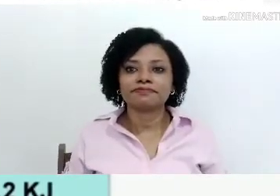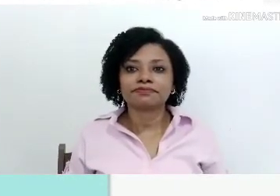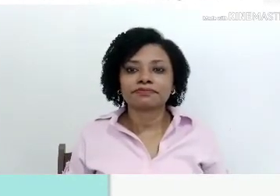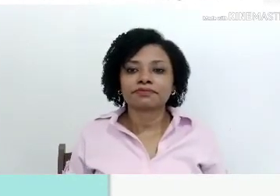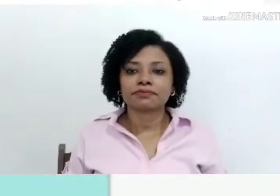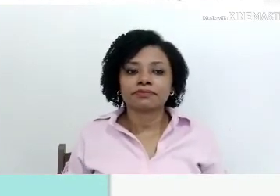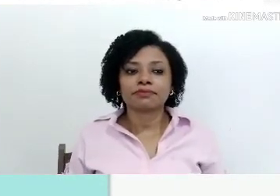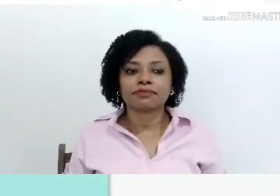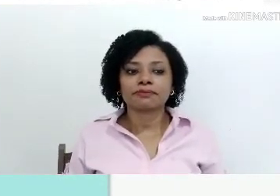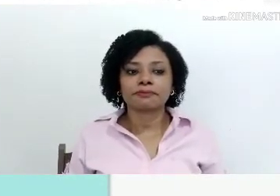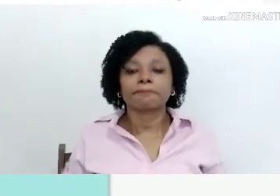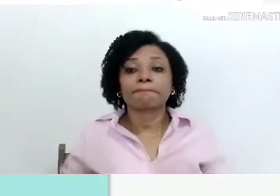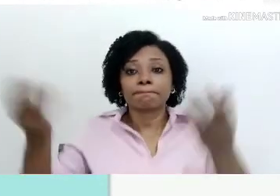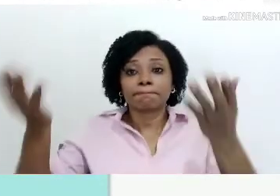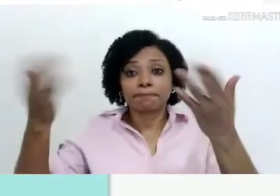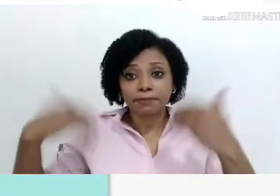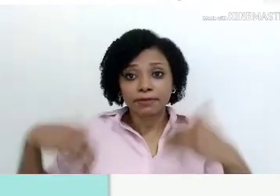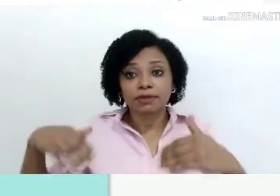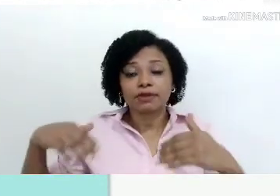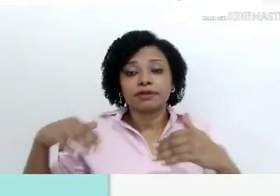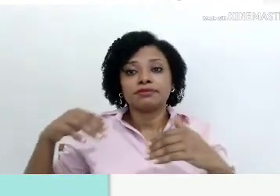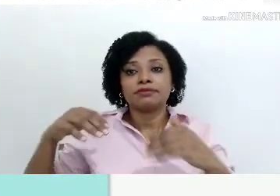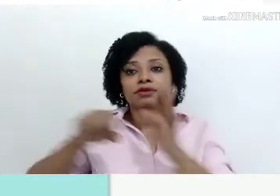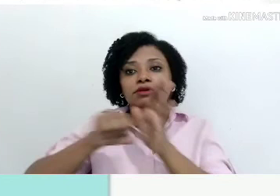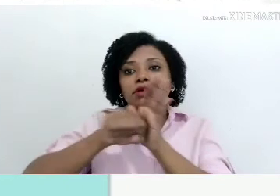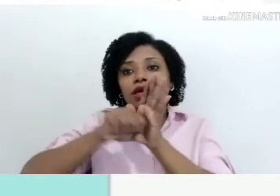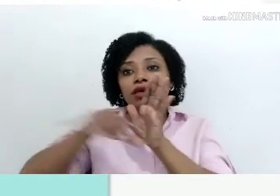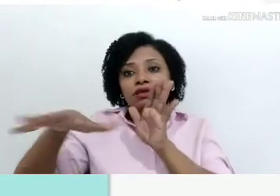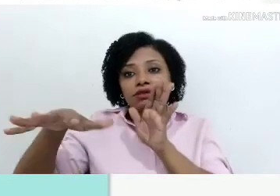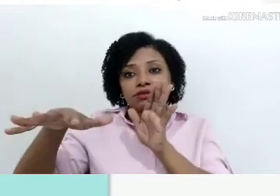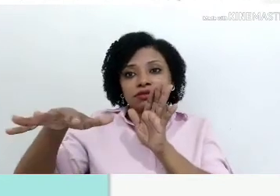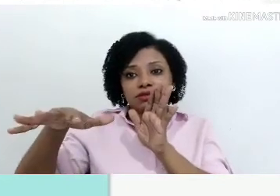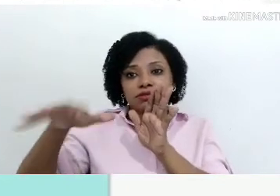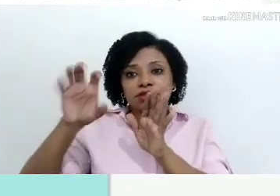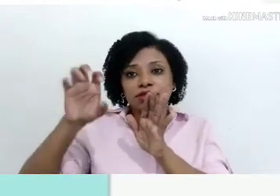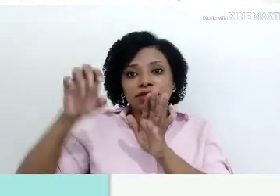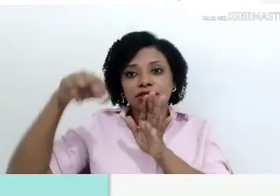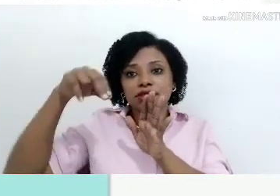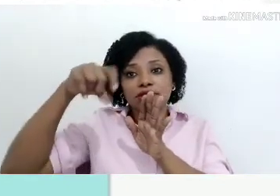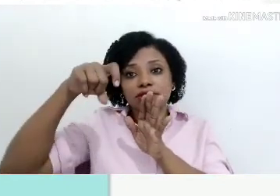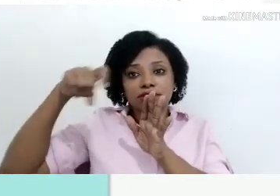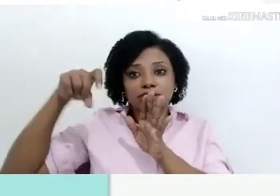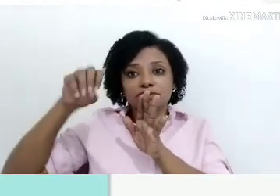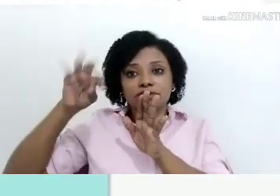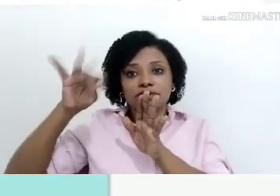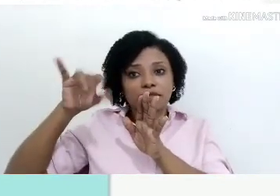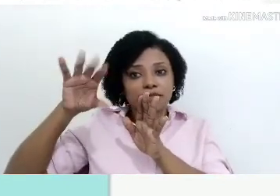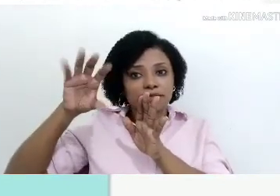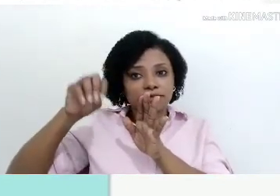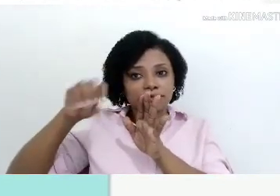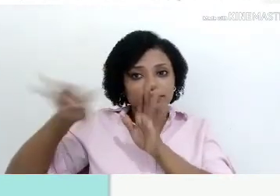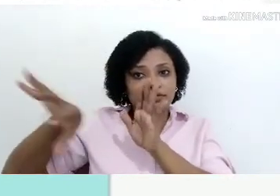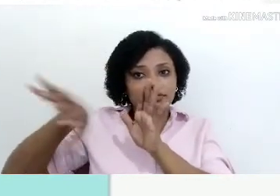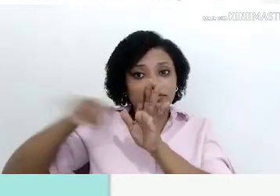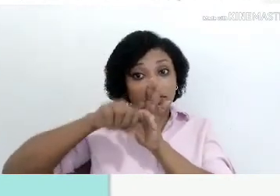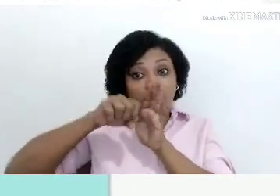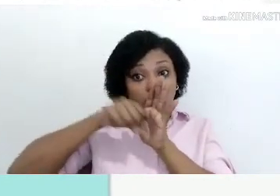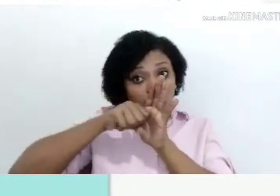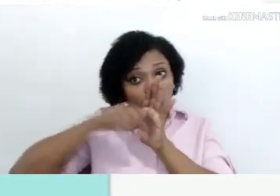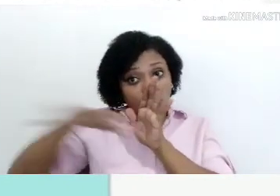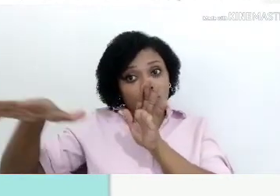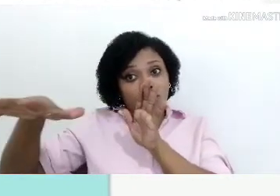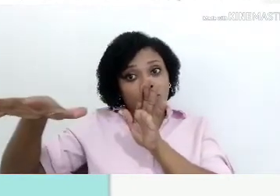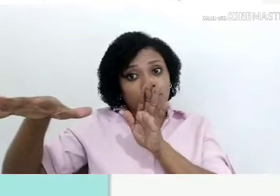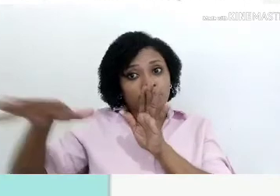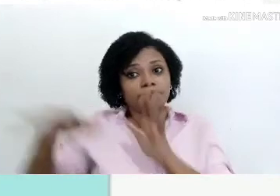E exotérmico? Exotérmico, eu tenho, novamente, ele participando da reação aqui, só que